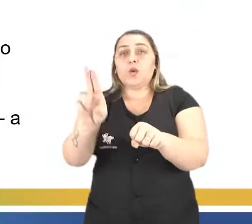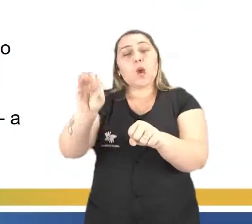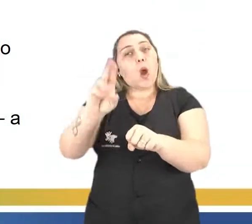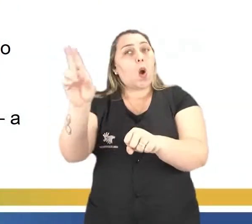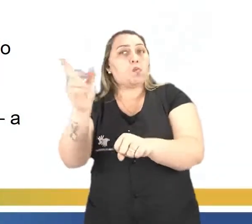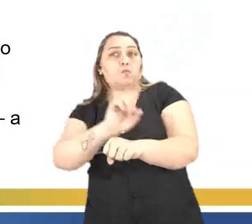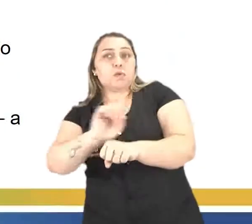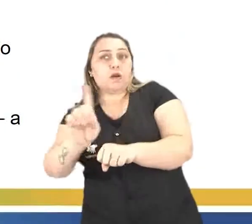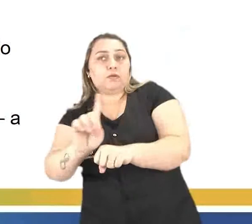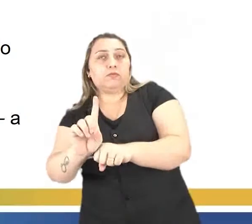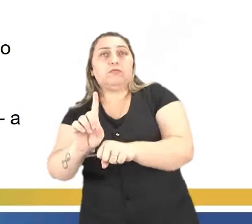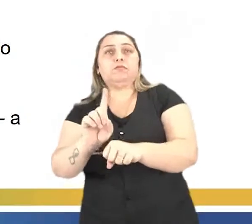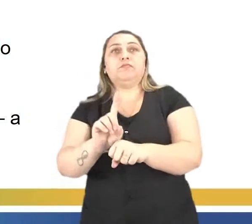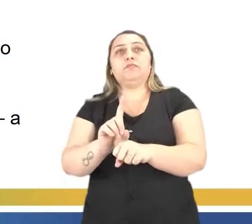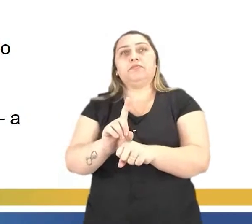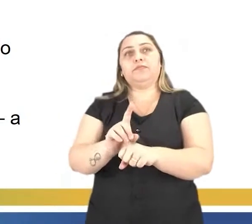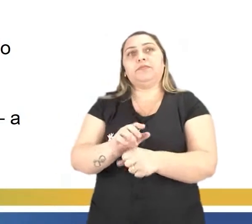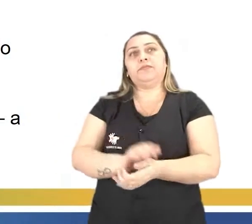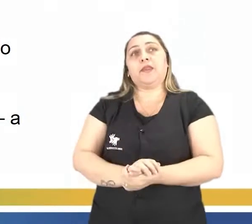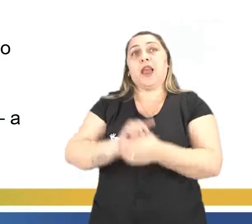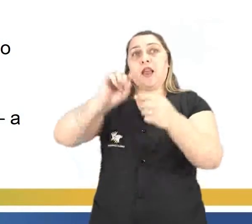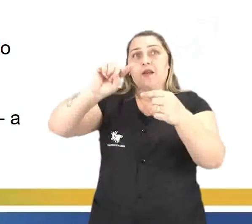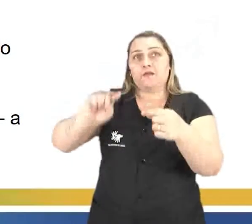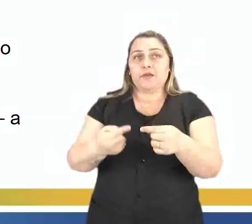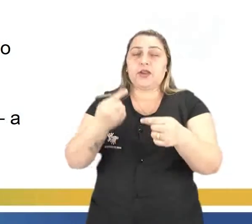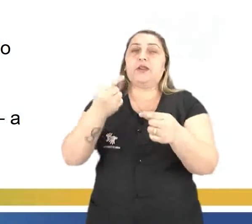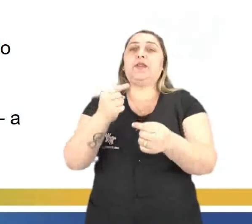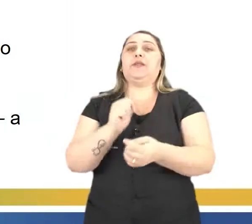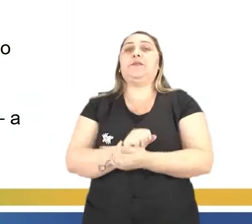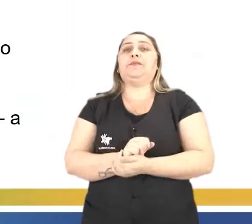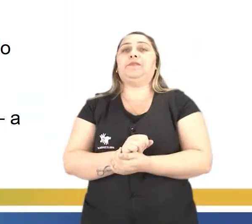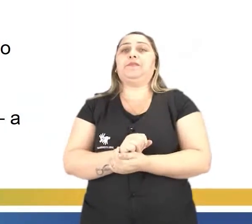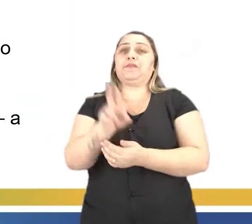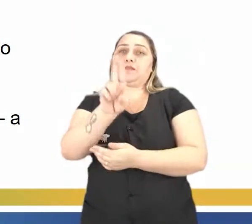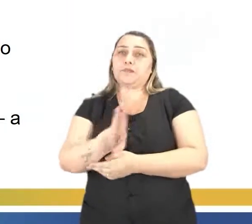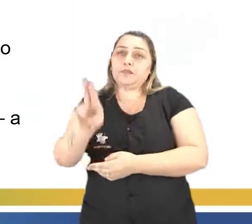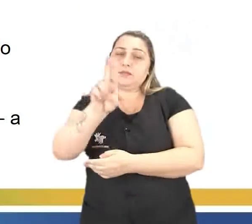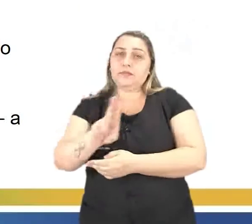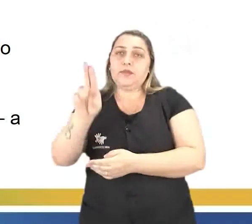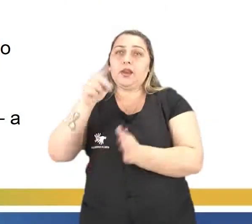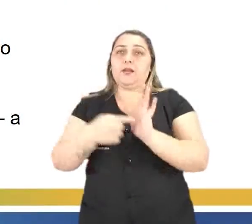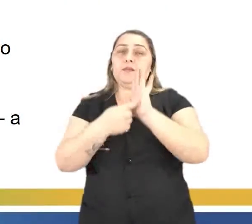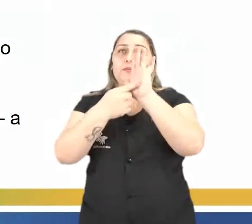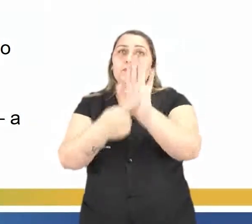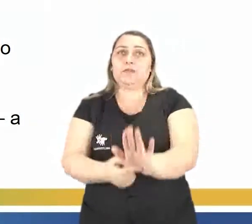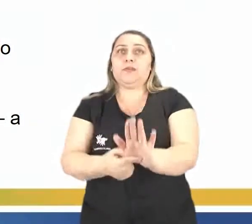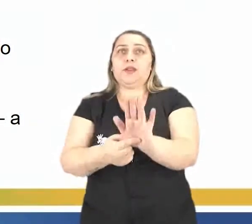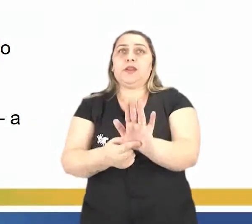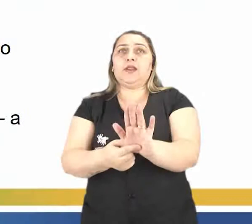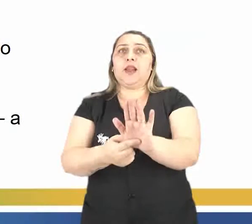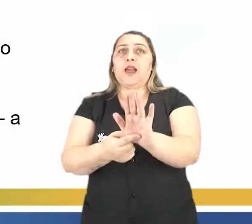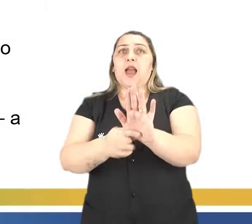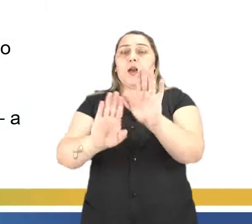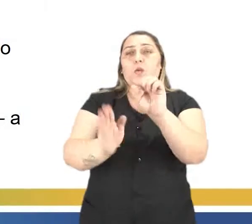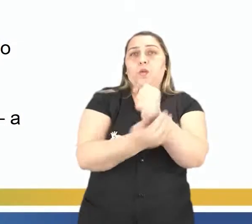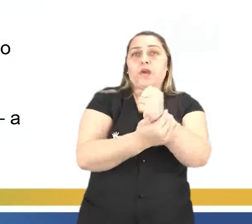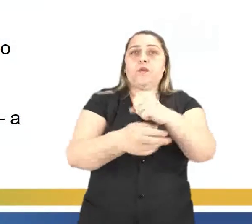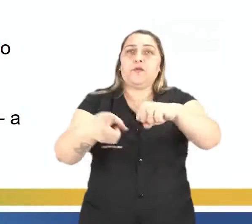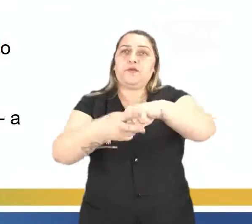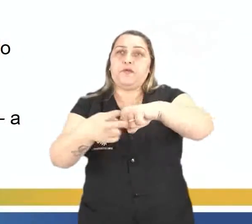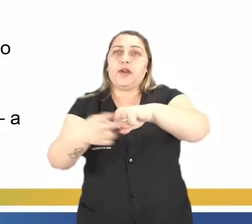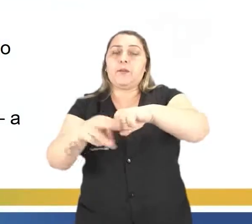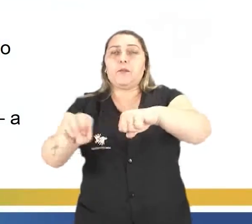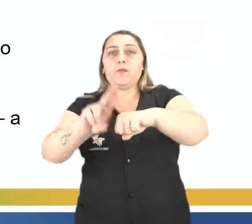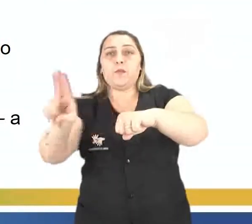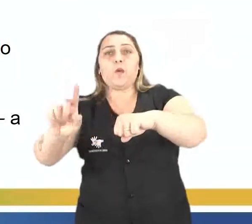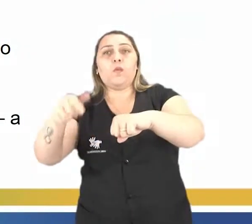não, tá bom? Vamos seguir. A vírgula ela é empregada para indicar ocultação de verbo